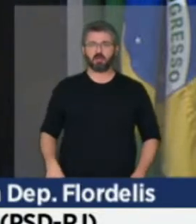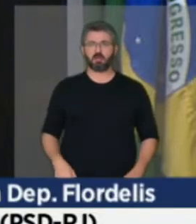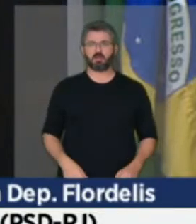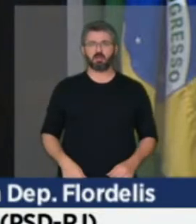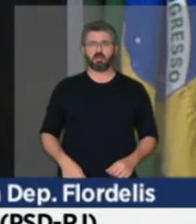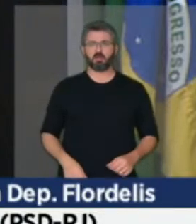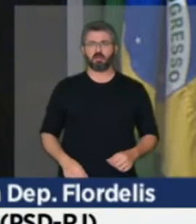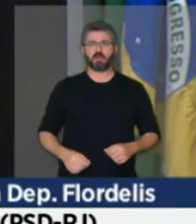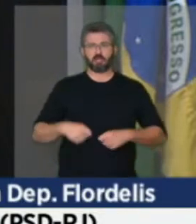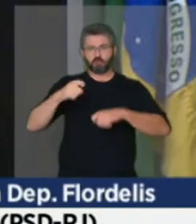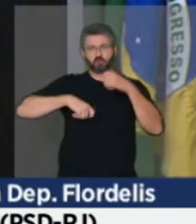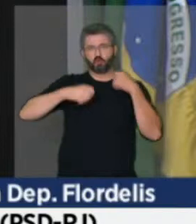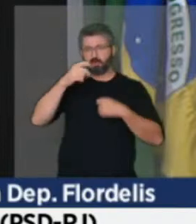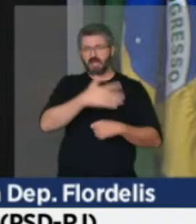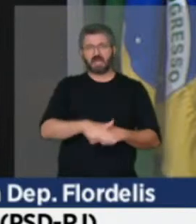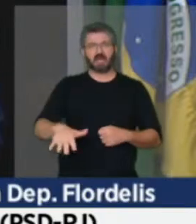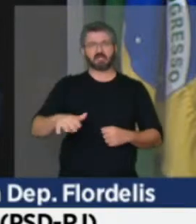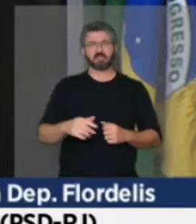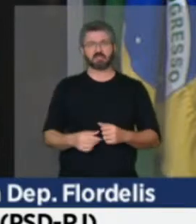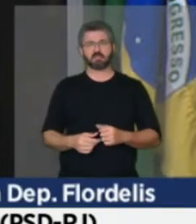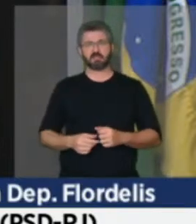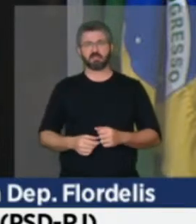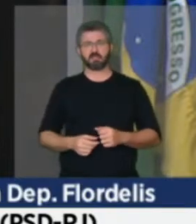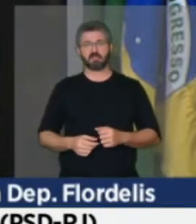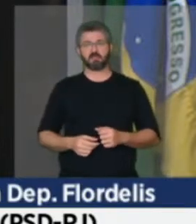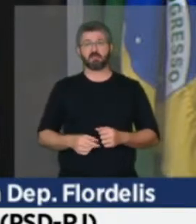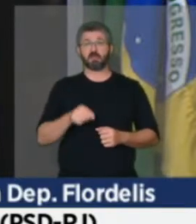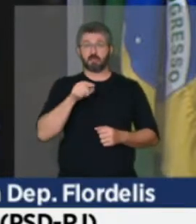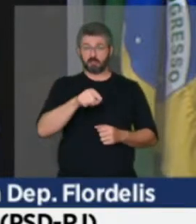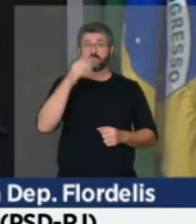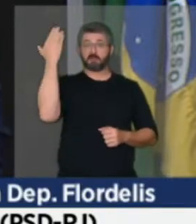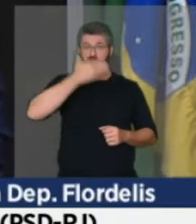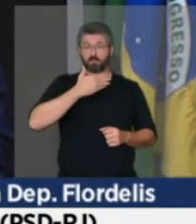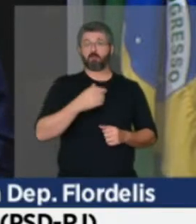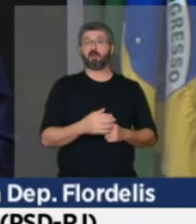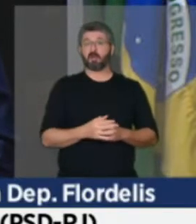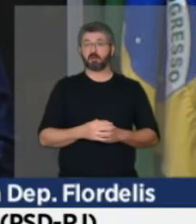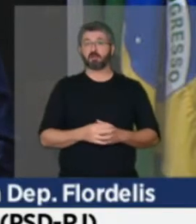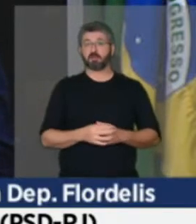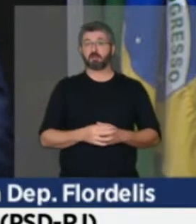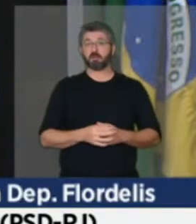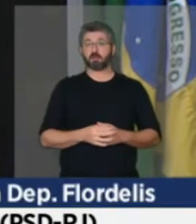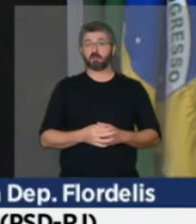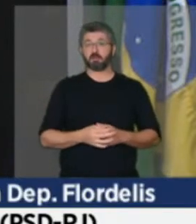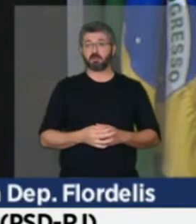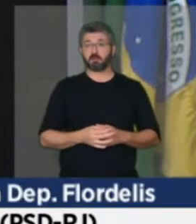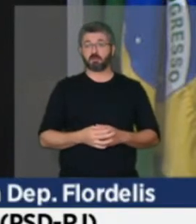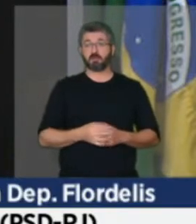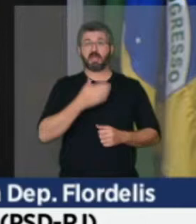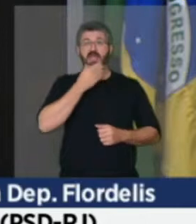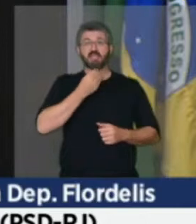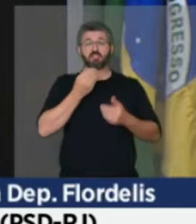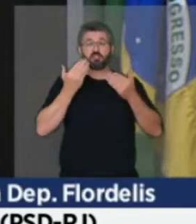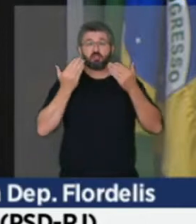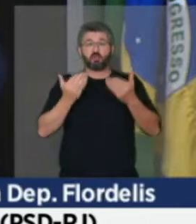abusador de crianças. Isso vai ser provado, deputados e deputadas. Este homem